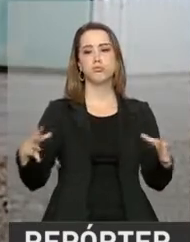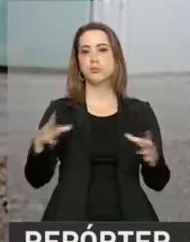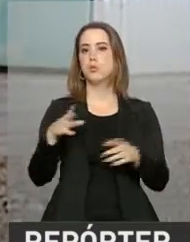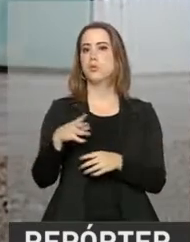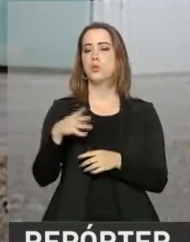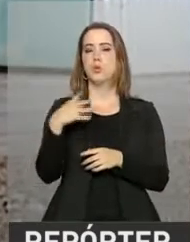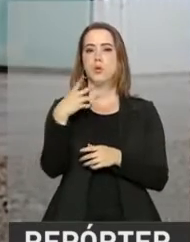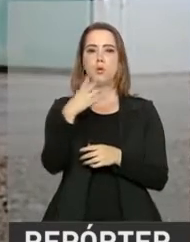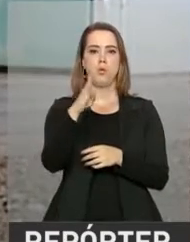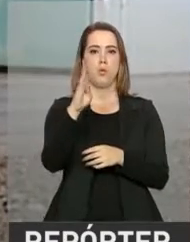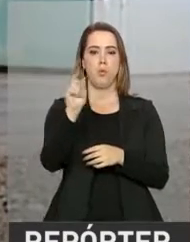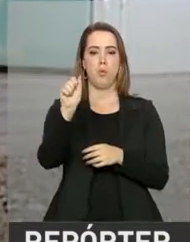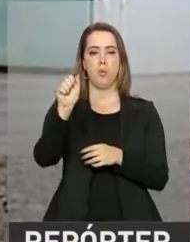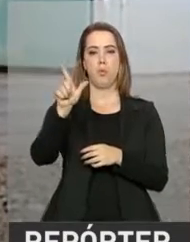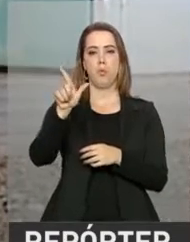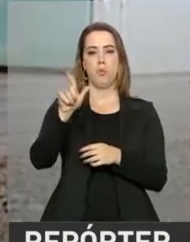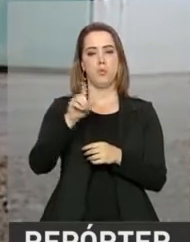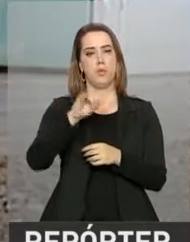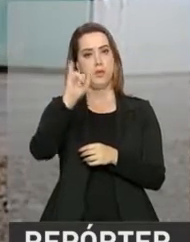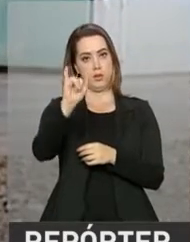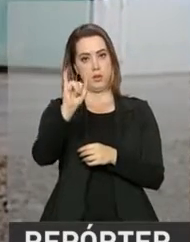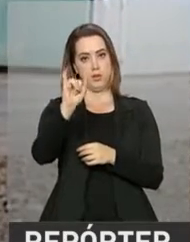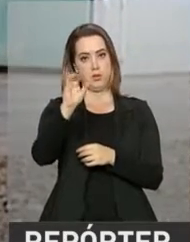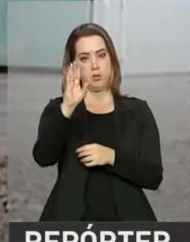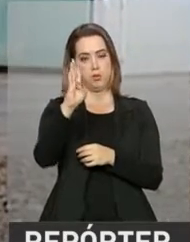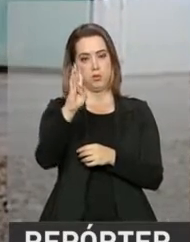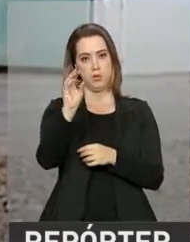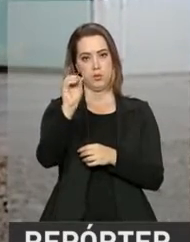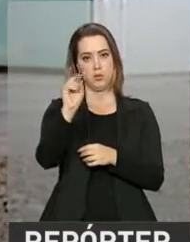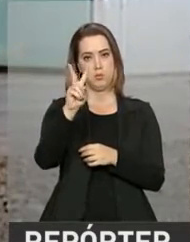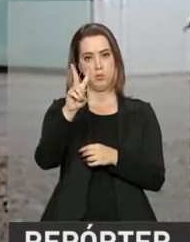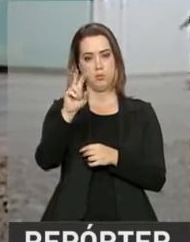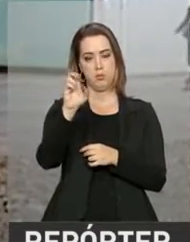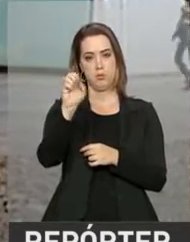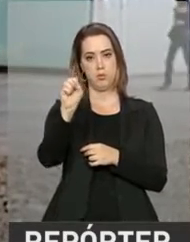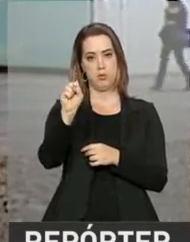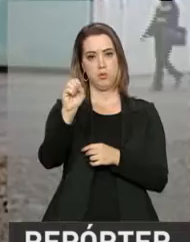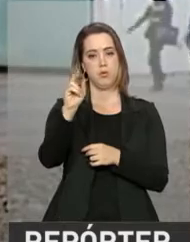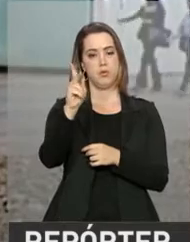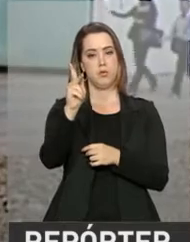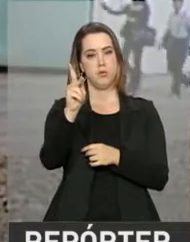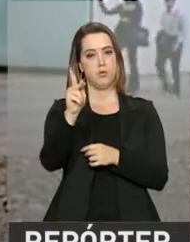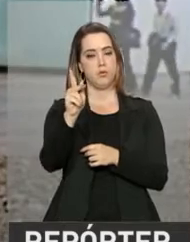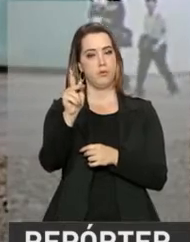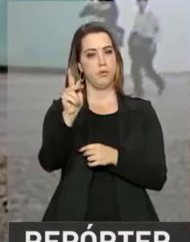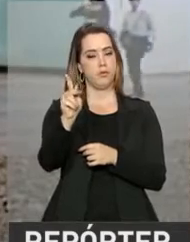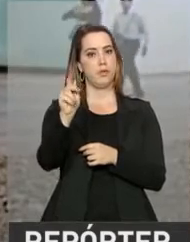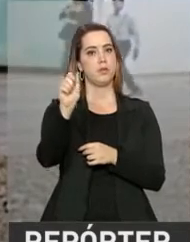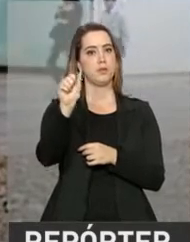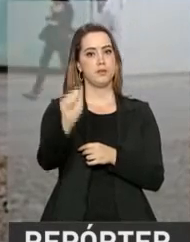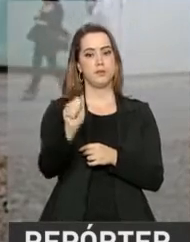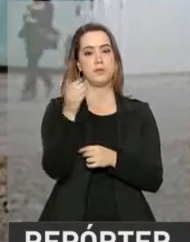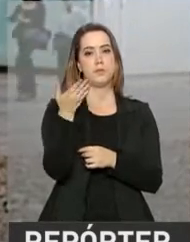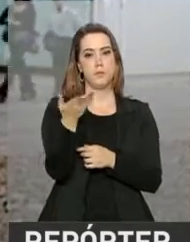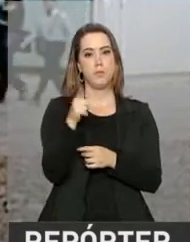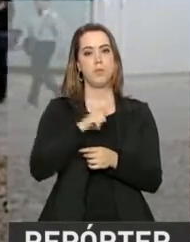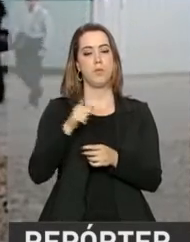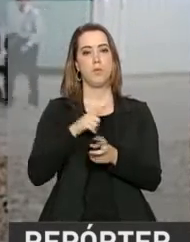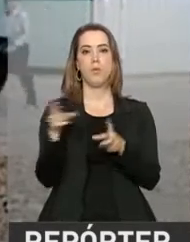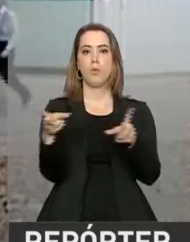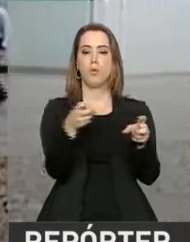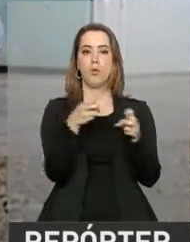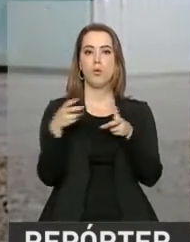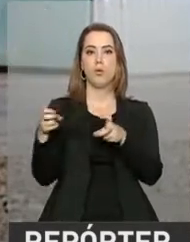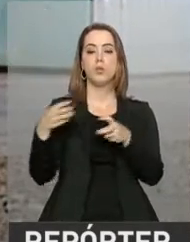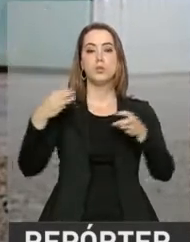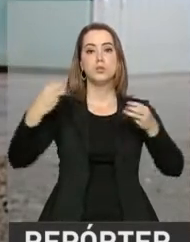Valores de São Paulo, o Ibovespa, nos últimos 3 meses. Segundo o secretário Carlos Hamilton, estimativas do